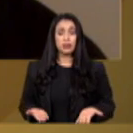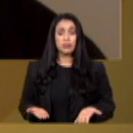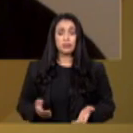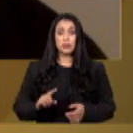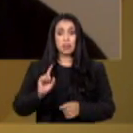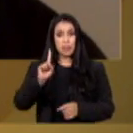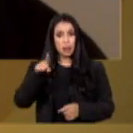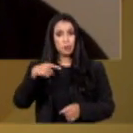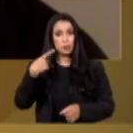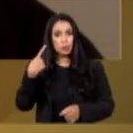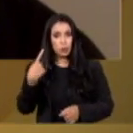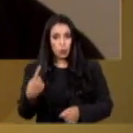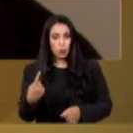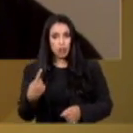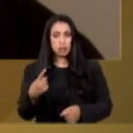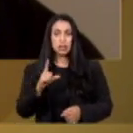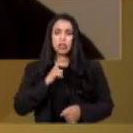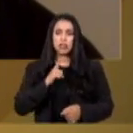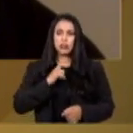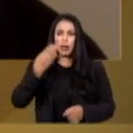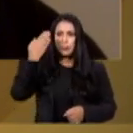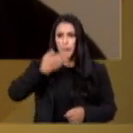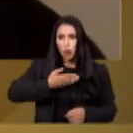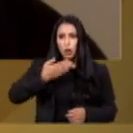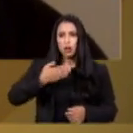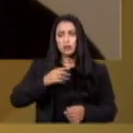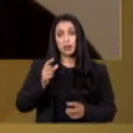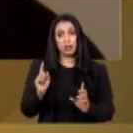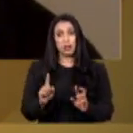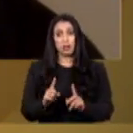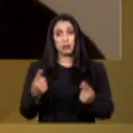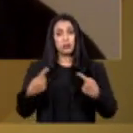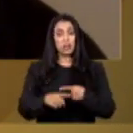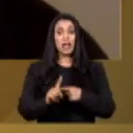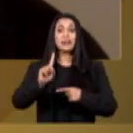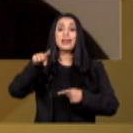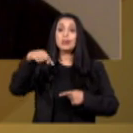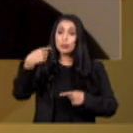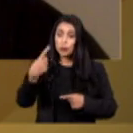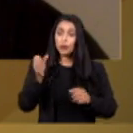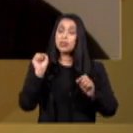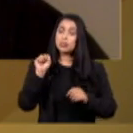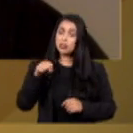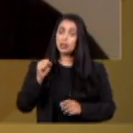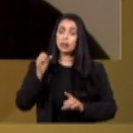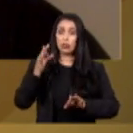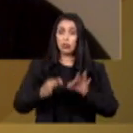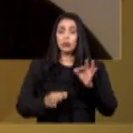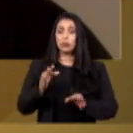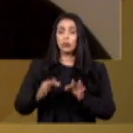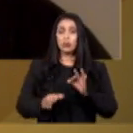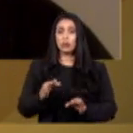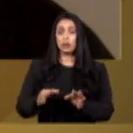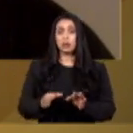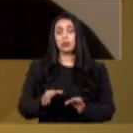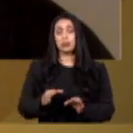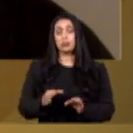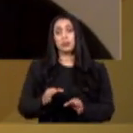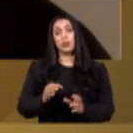só depois do contraditório das eventuais provas aqui juiz poderá proferir decisão sobre a desconsideração